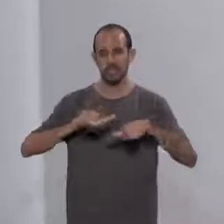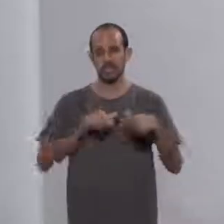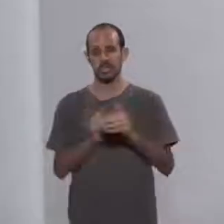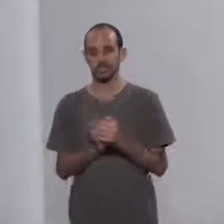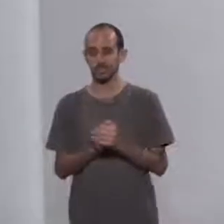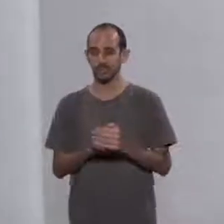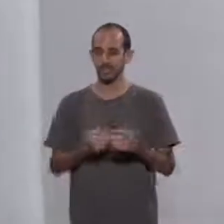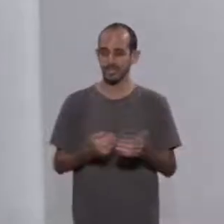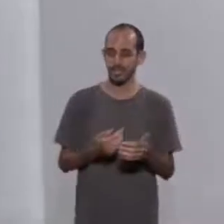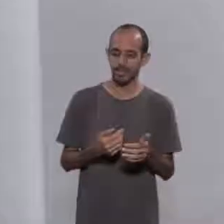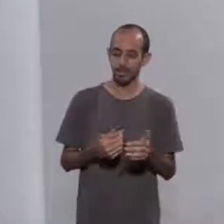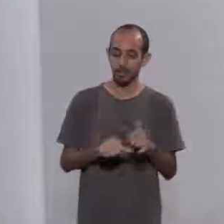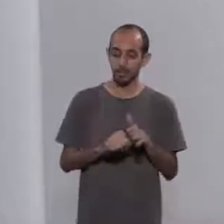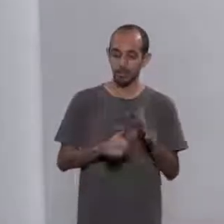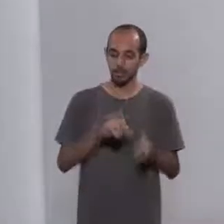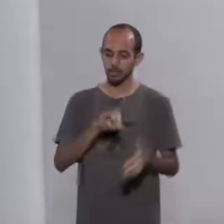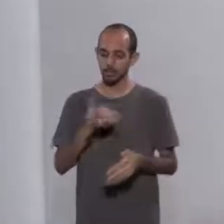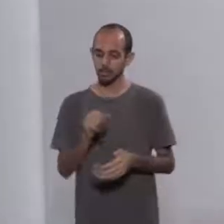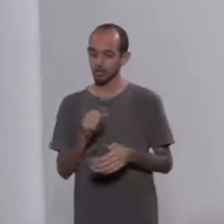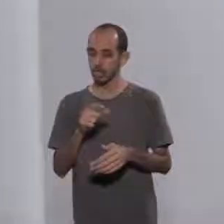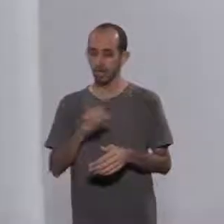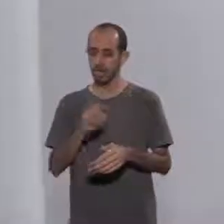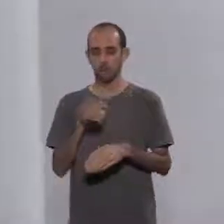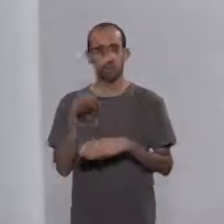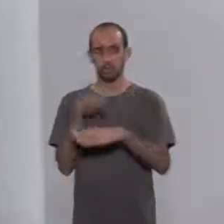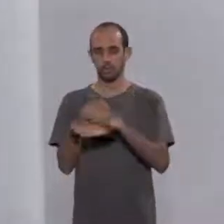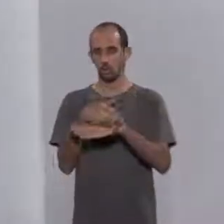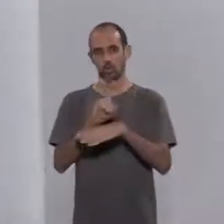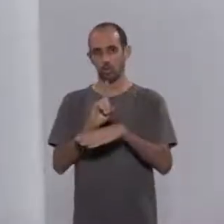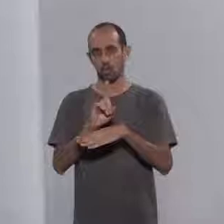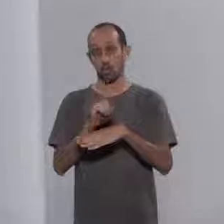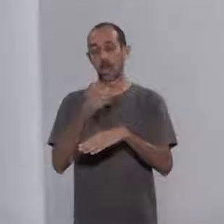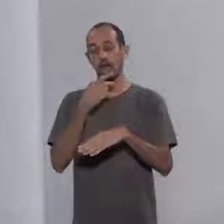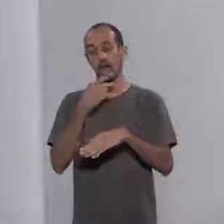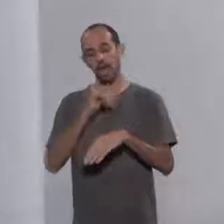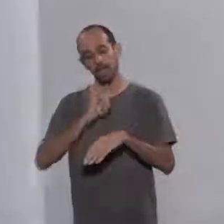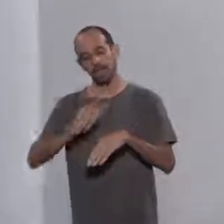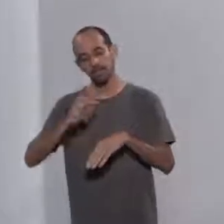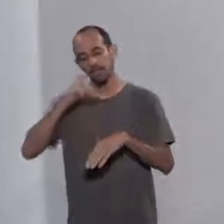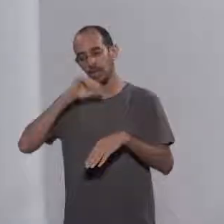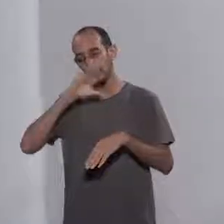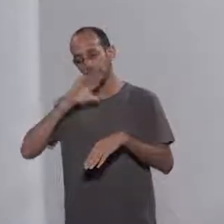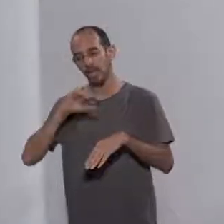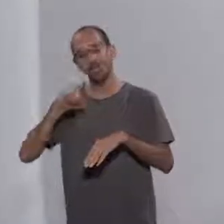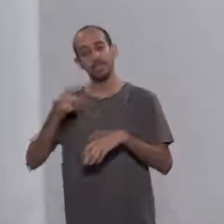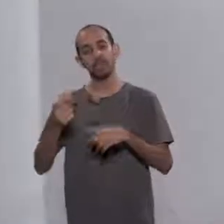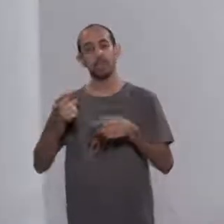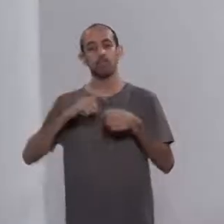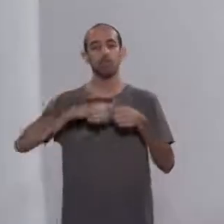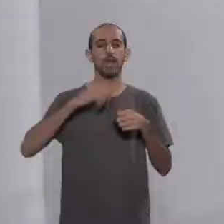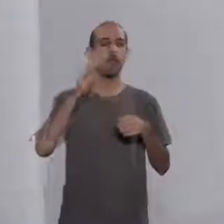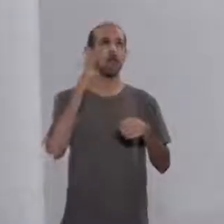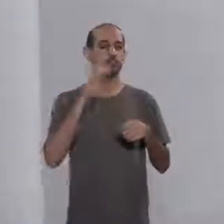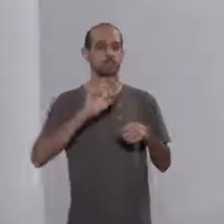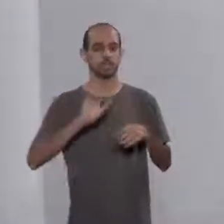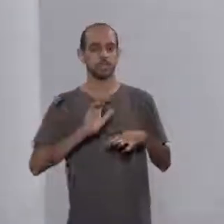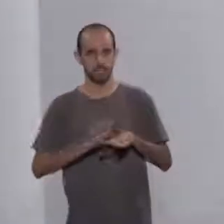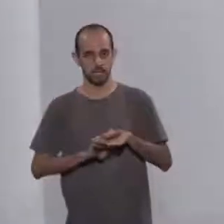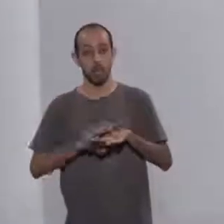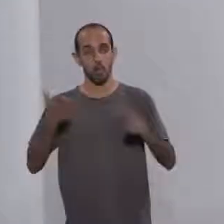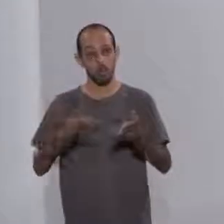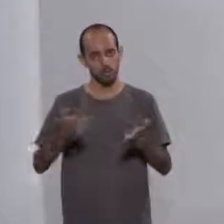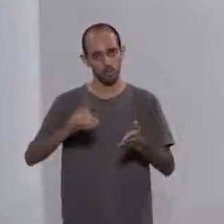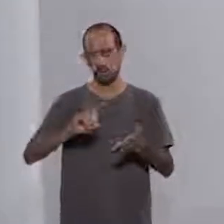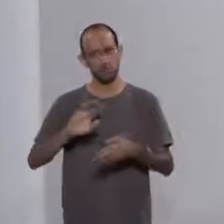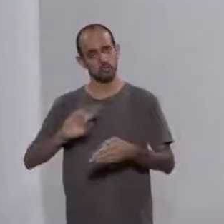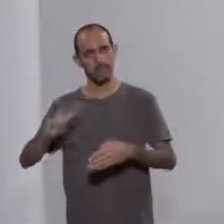Perfeito. E ali ele veio no primeiro dia, ele não entrou, eu falei, mãe, você vai voltar com ele no outro dia, E assim a gente foi trabalhando